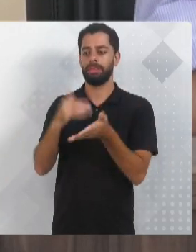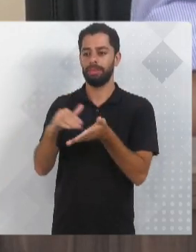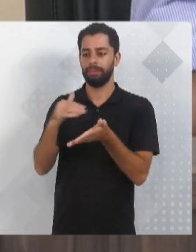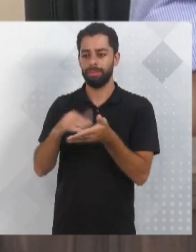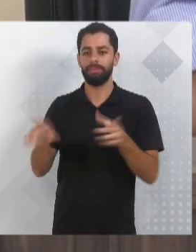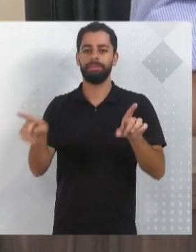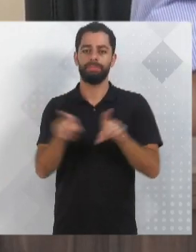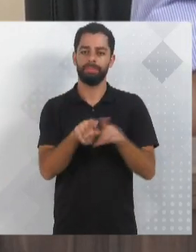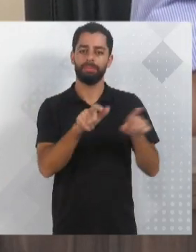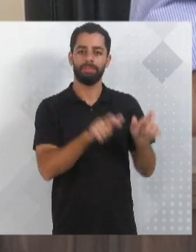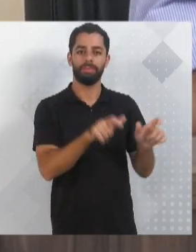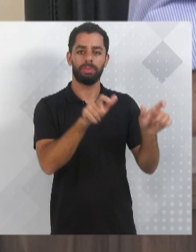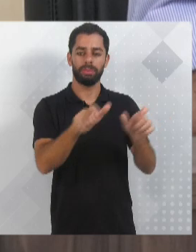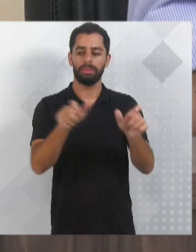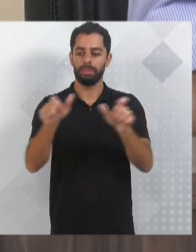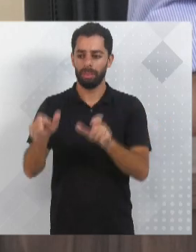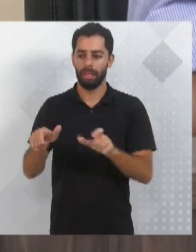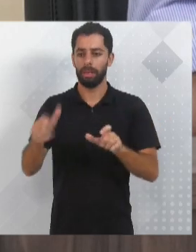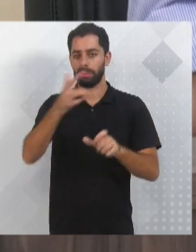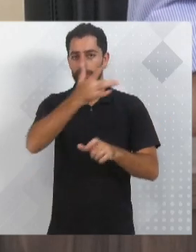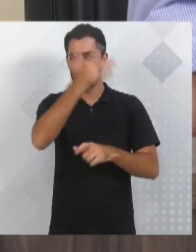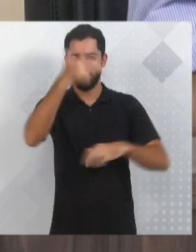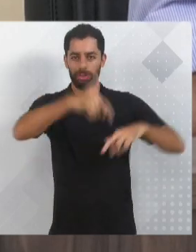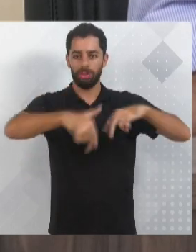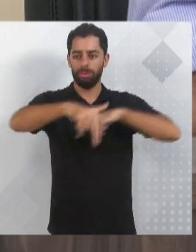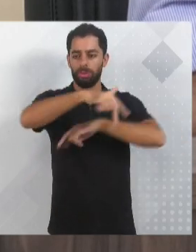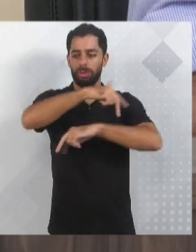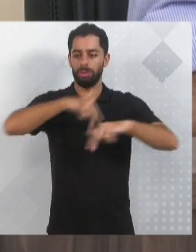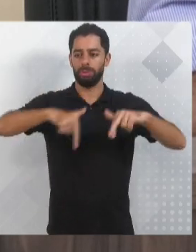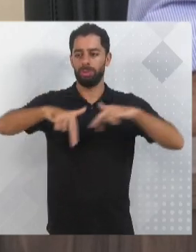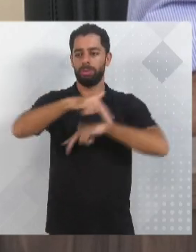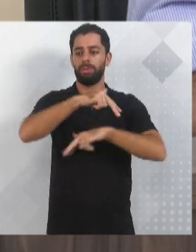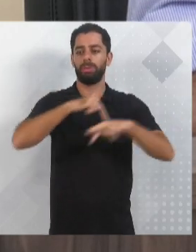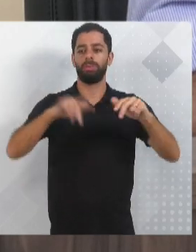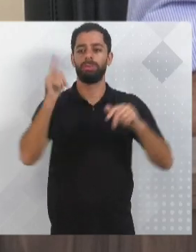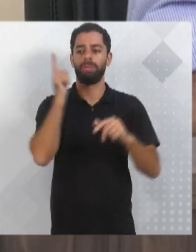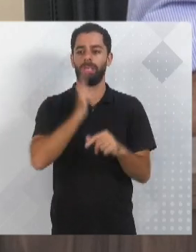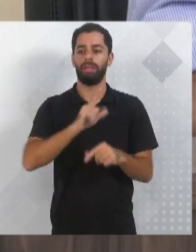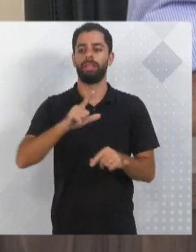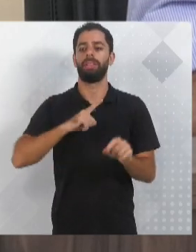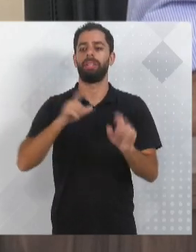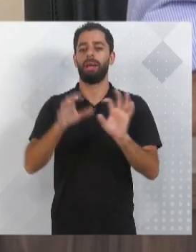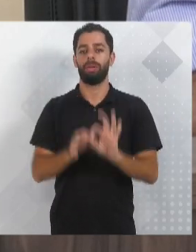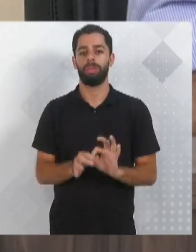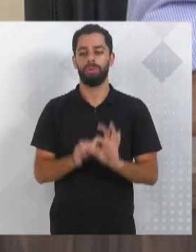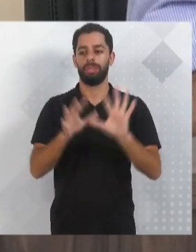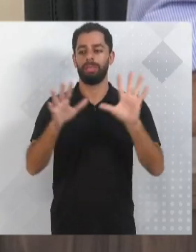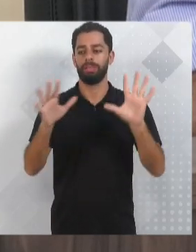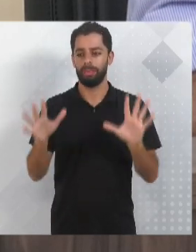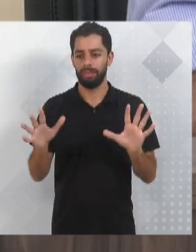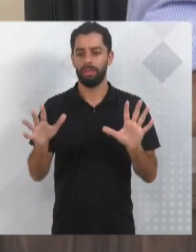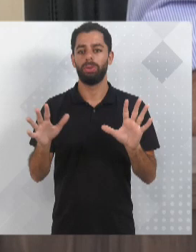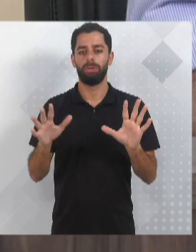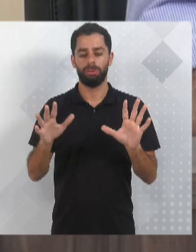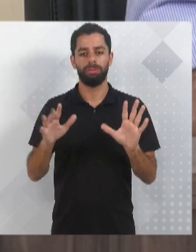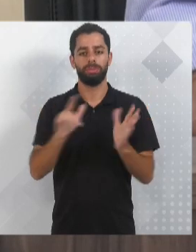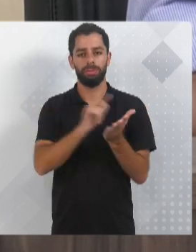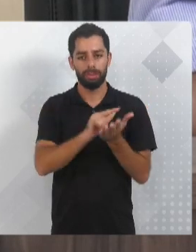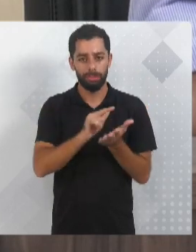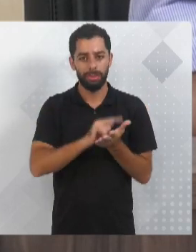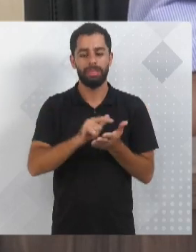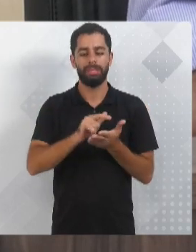e nos espaços onde circula essa população para que a gente tenha autorização de poder executar o